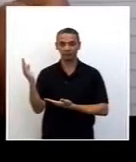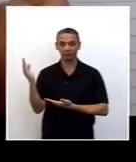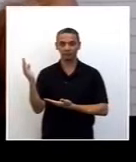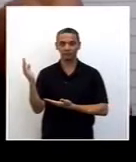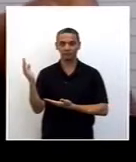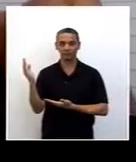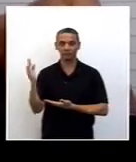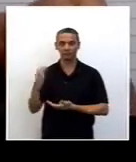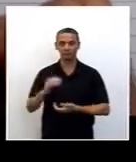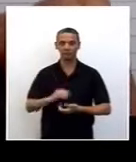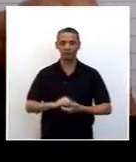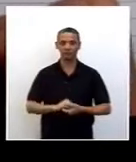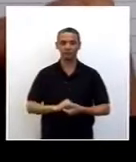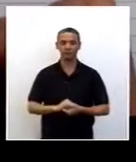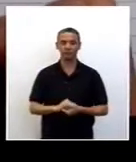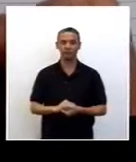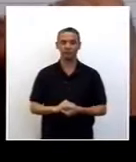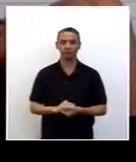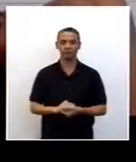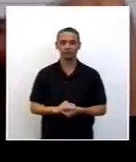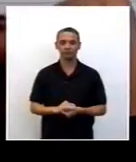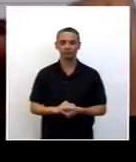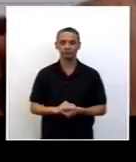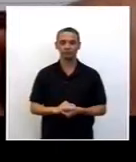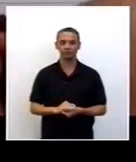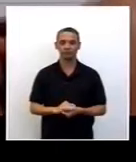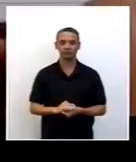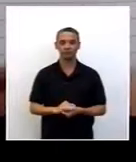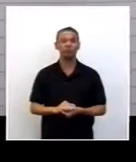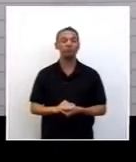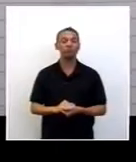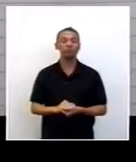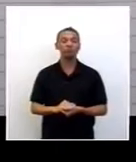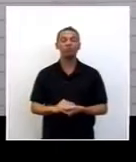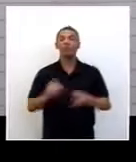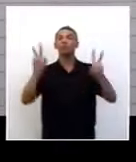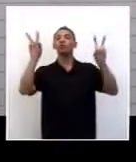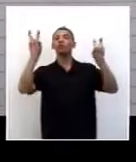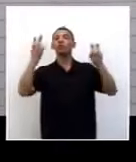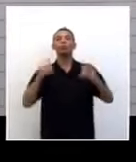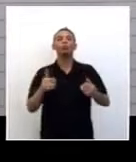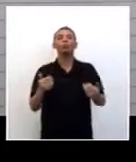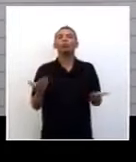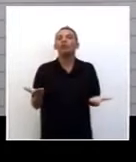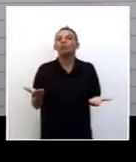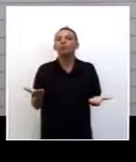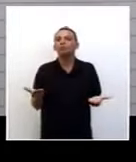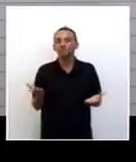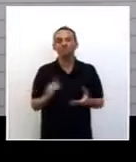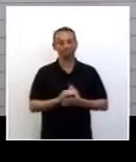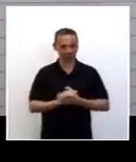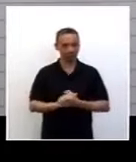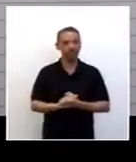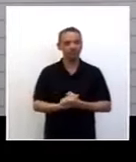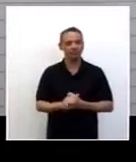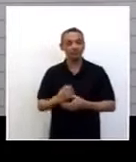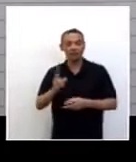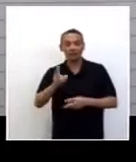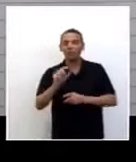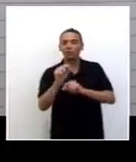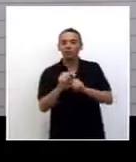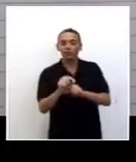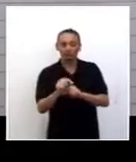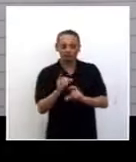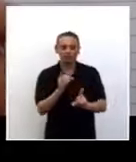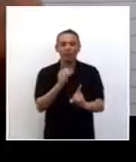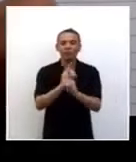de título qual é o título O que eu vou fazer eu sempre tenho que localizar